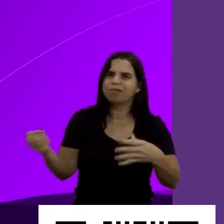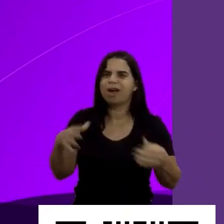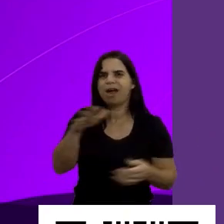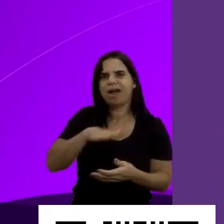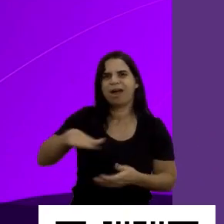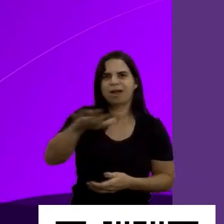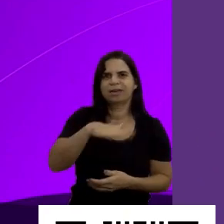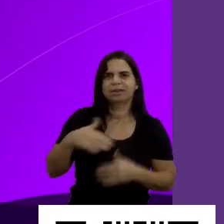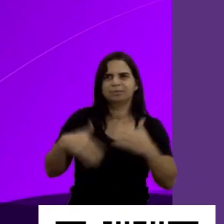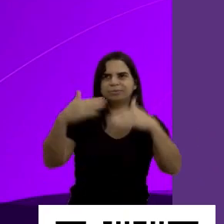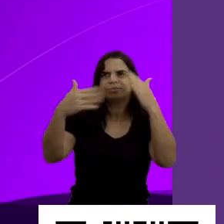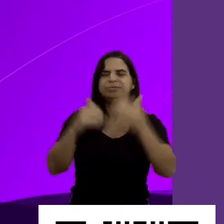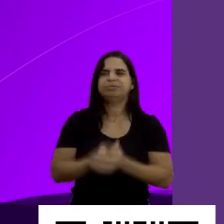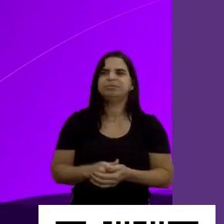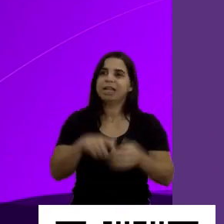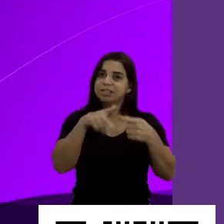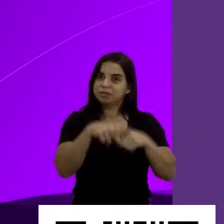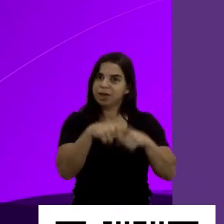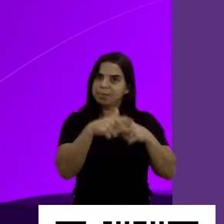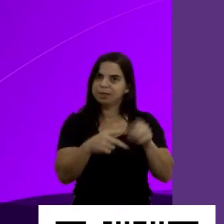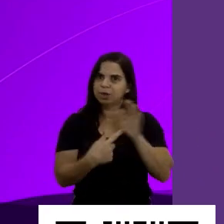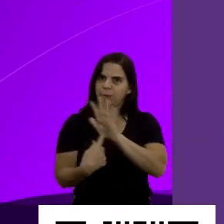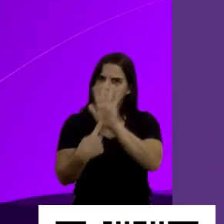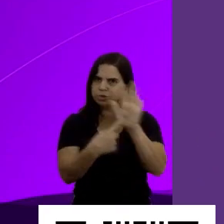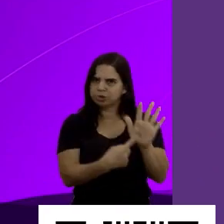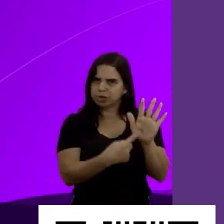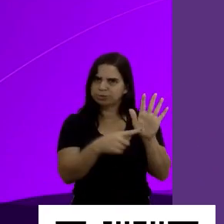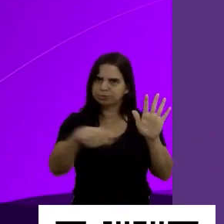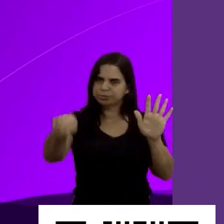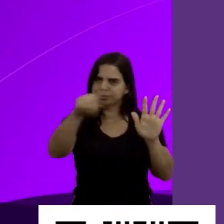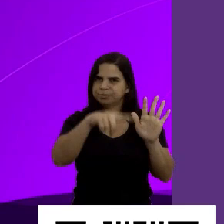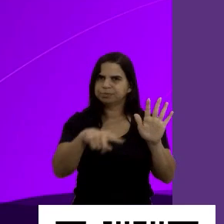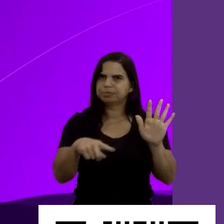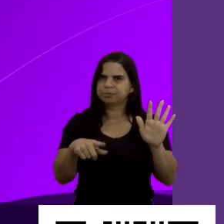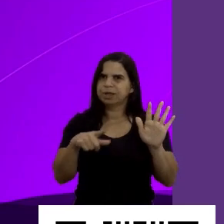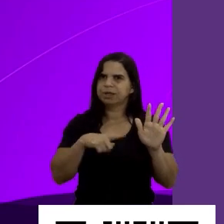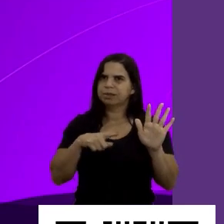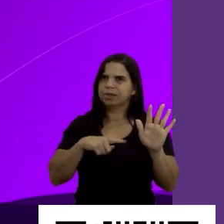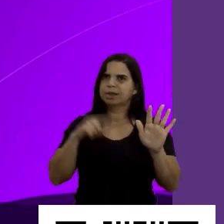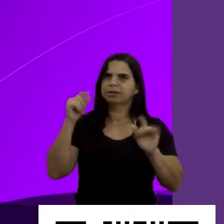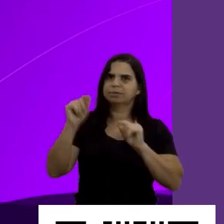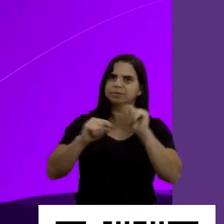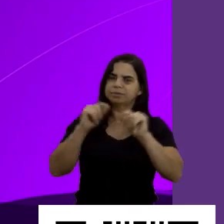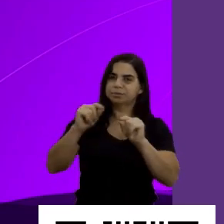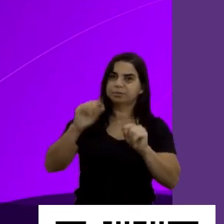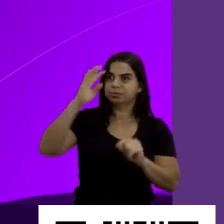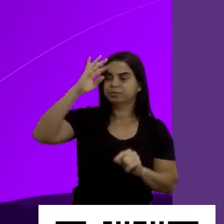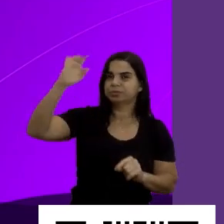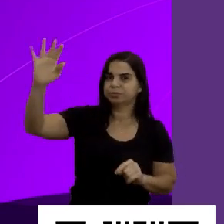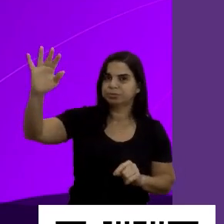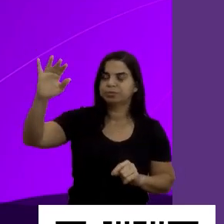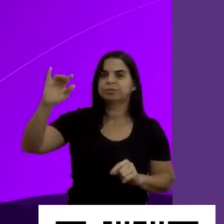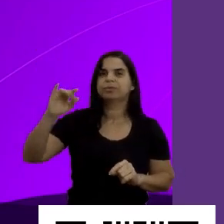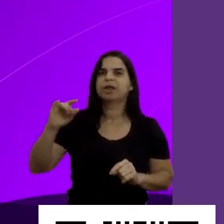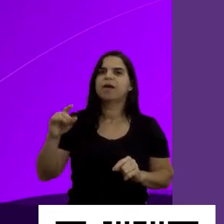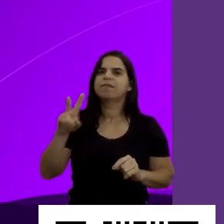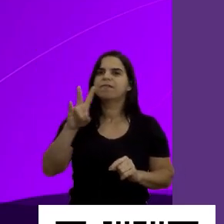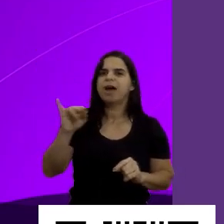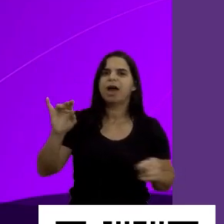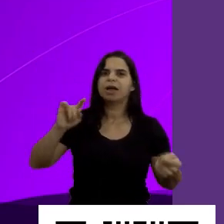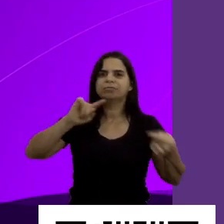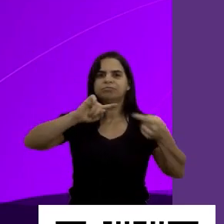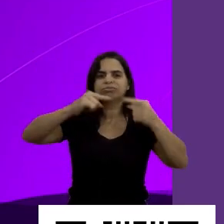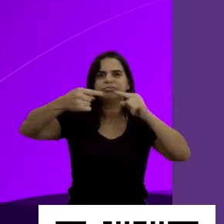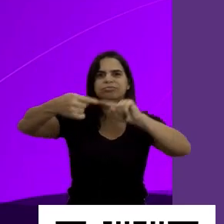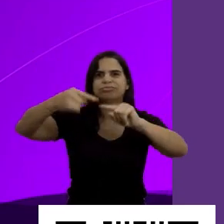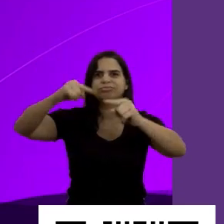essas ferramentas que eu mostrei para vocês um segundo uma tendência muito alta é que cada vez mais elas vão passar a conversar entre